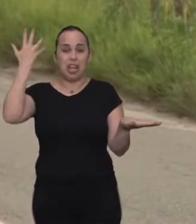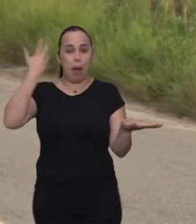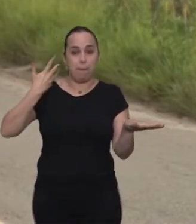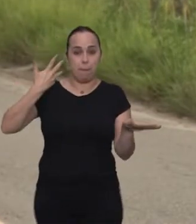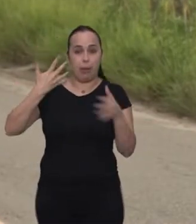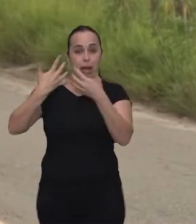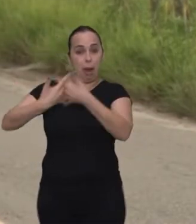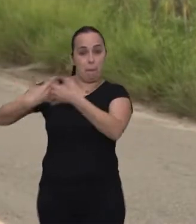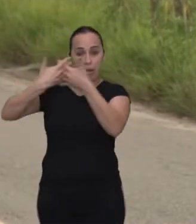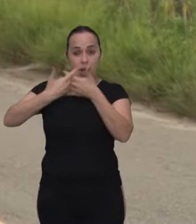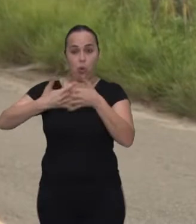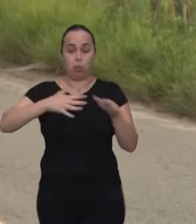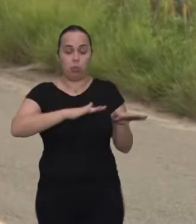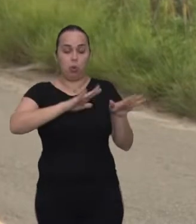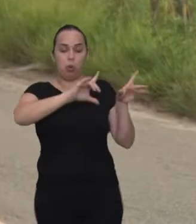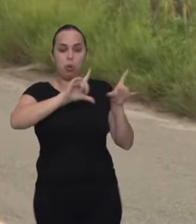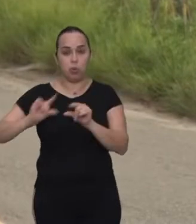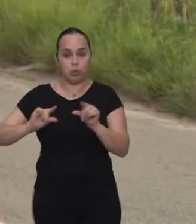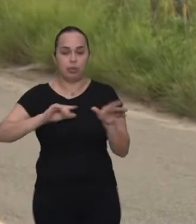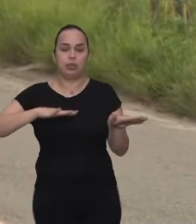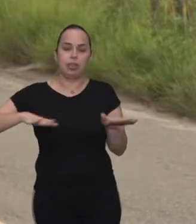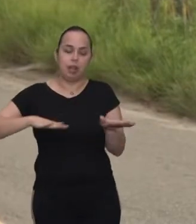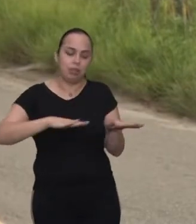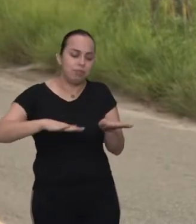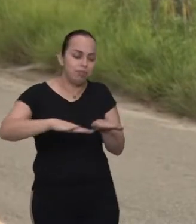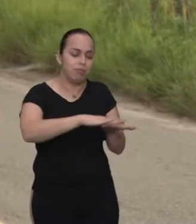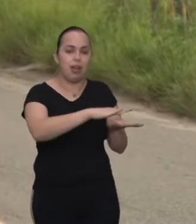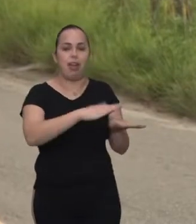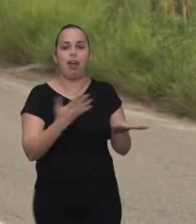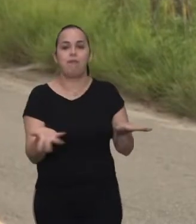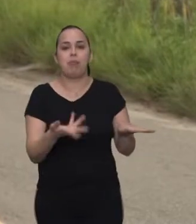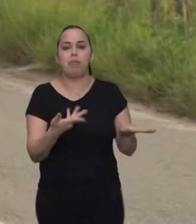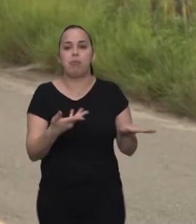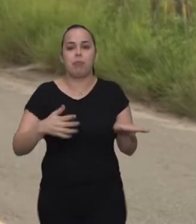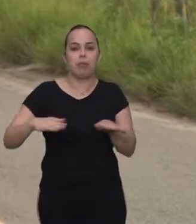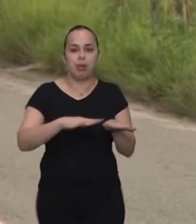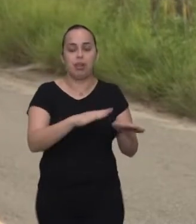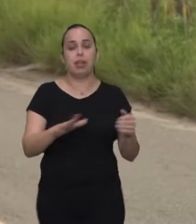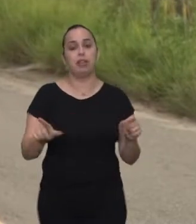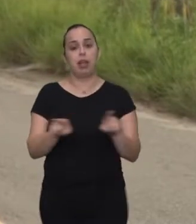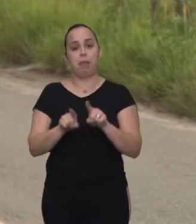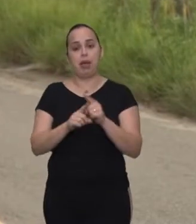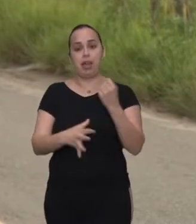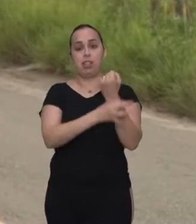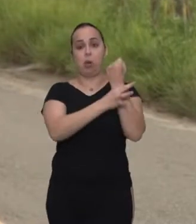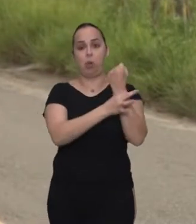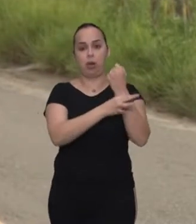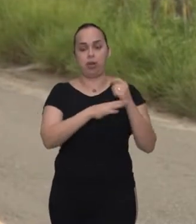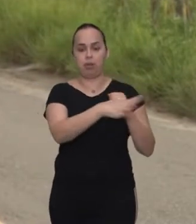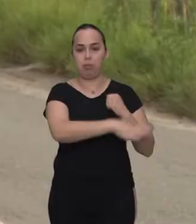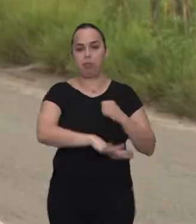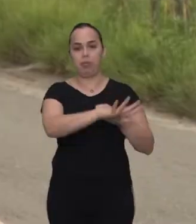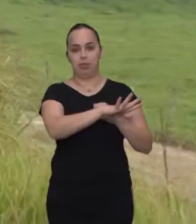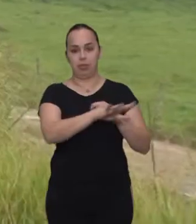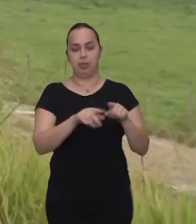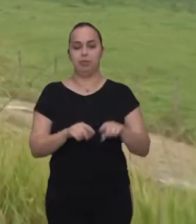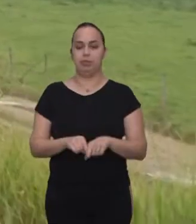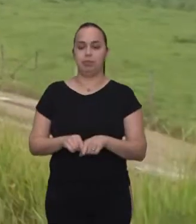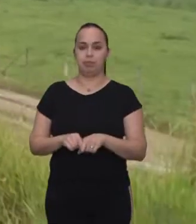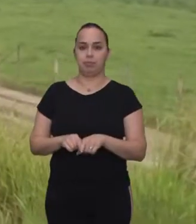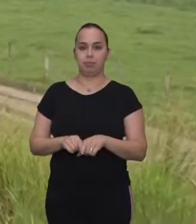caminhões dentro dos bairros da zona norte de São José melhorando o trânsito e aumentando a segurança de moradores e motoristas